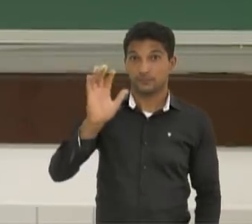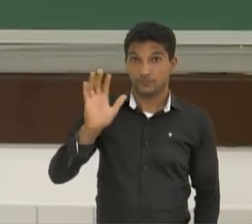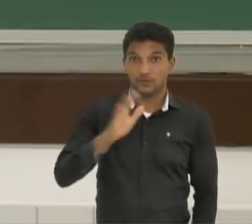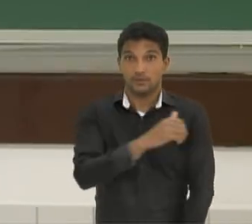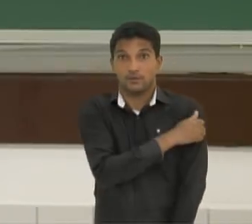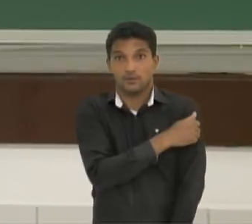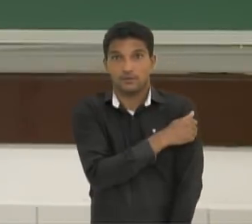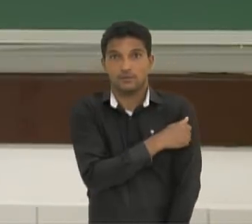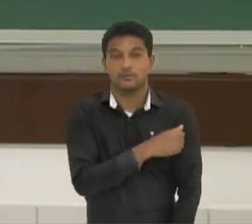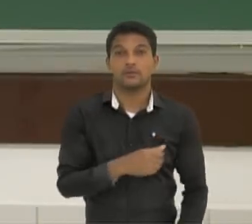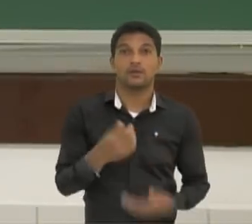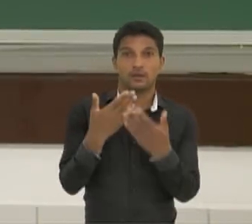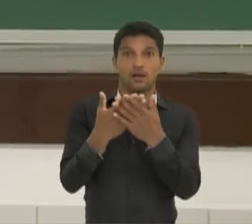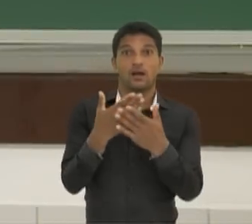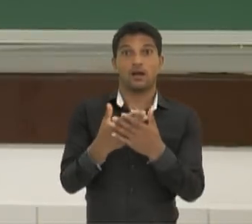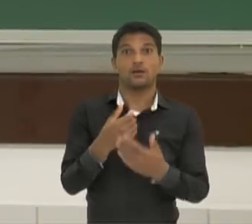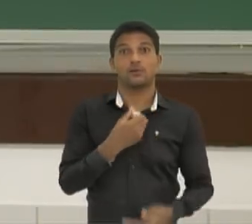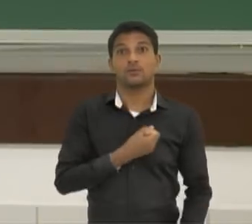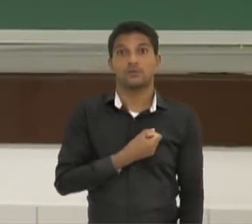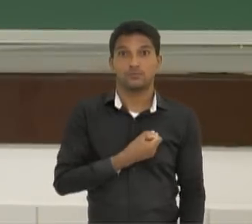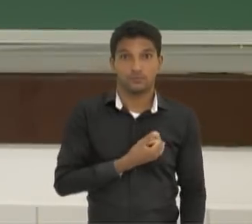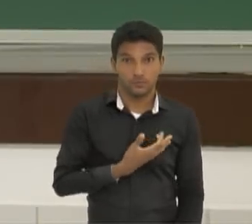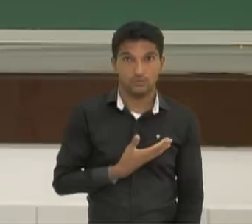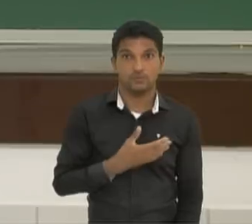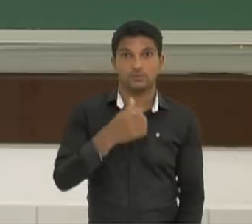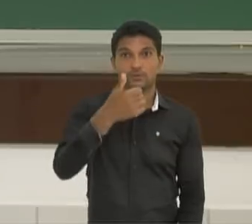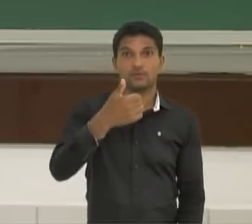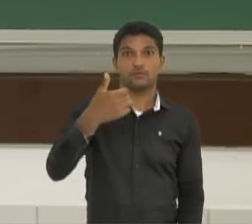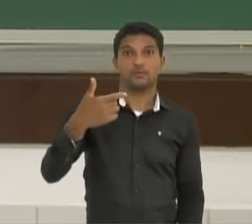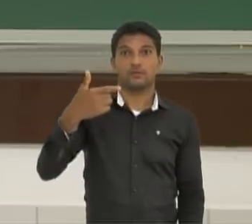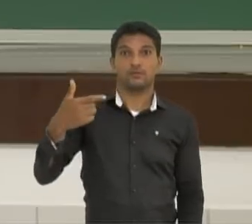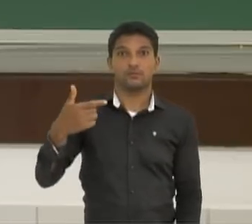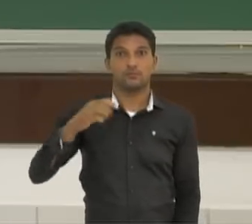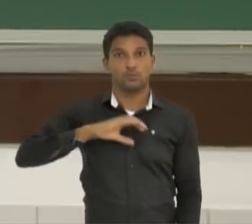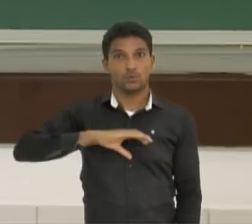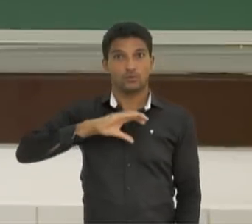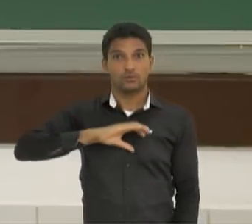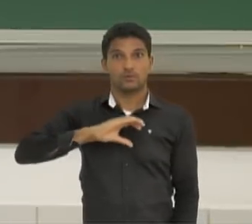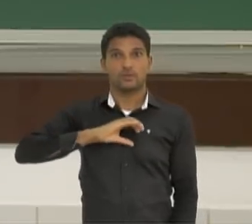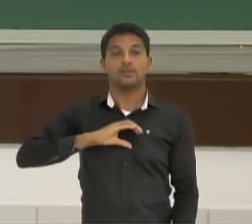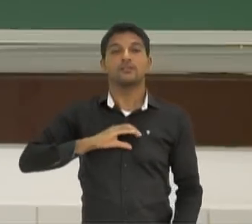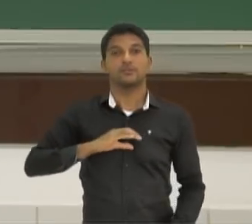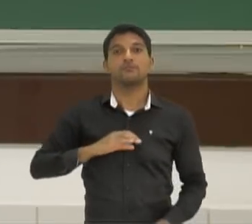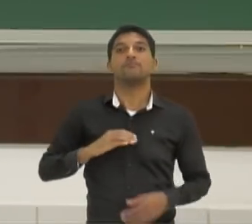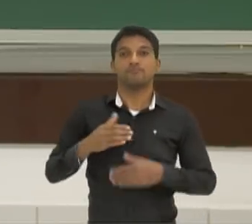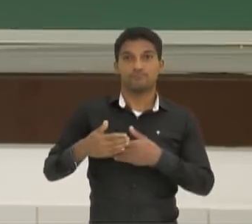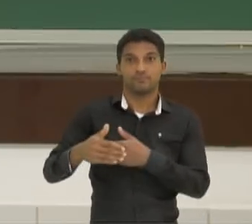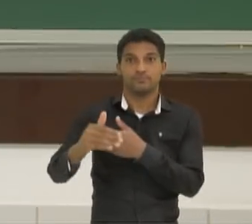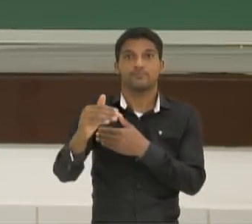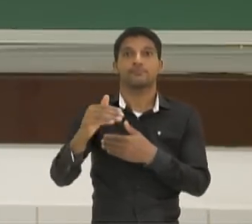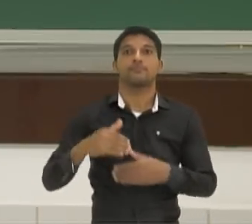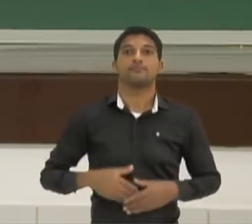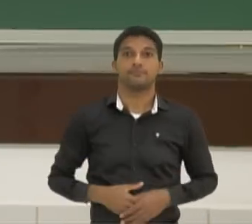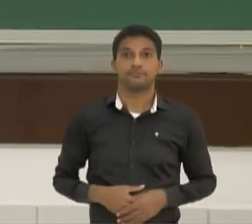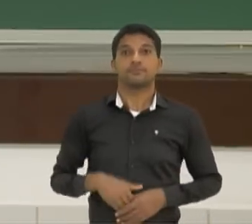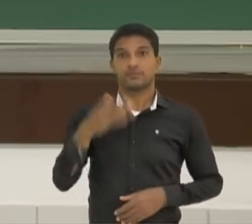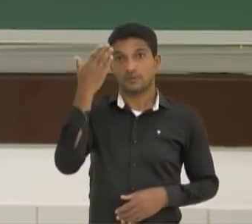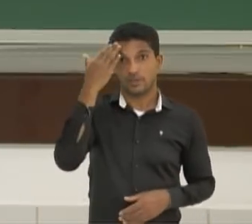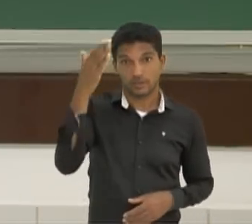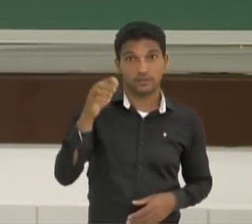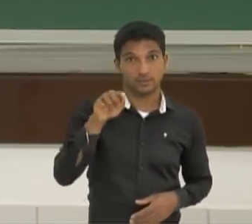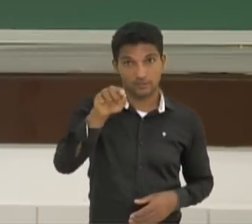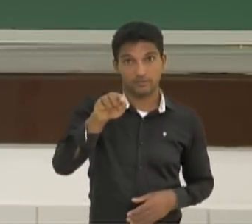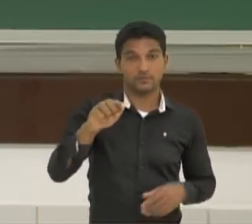Olá, alunos, vamos para a nossa aula agora já de número 122, né? Estamos bem adiantados aí. Agradeço muito